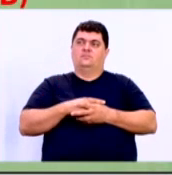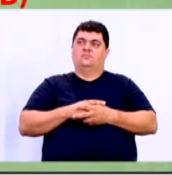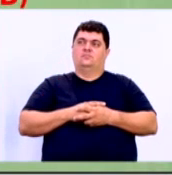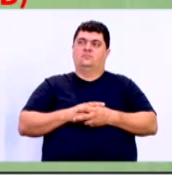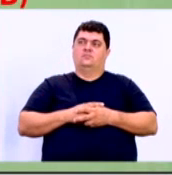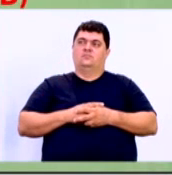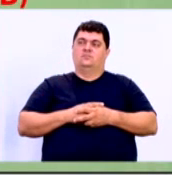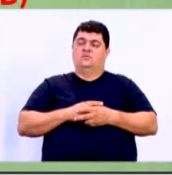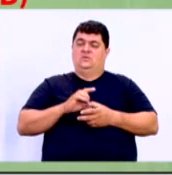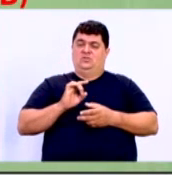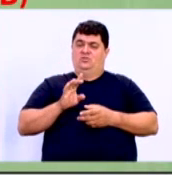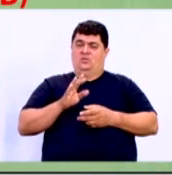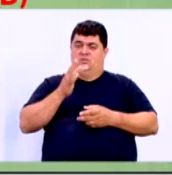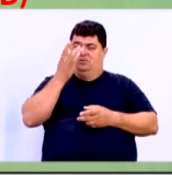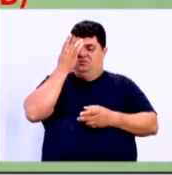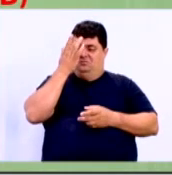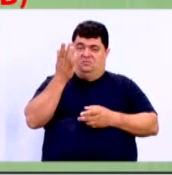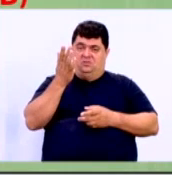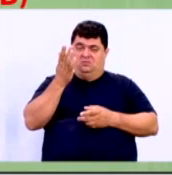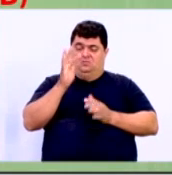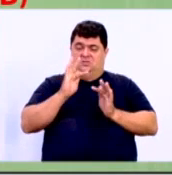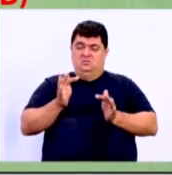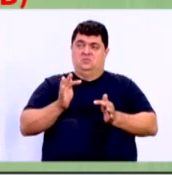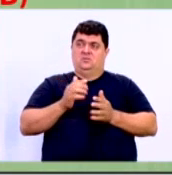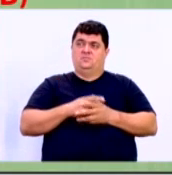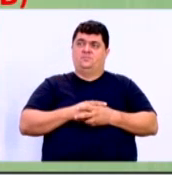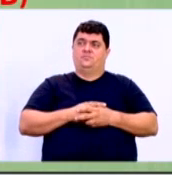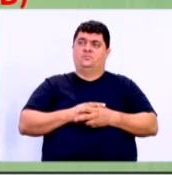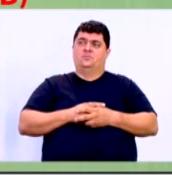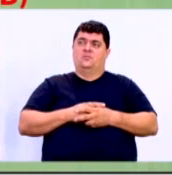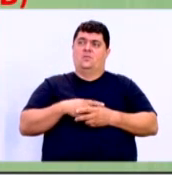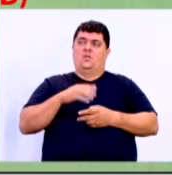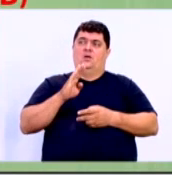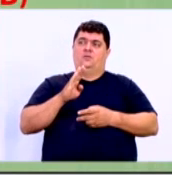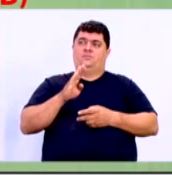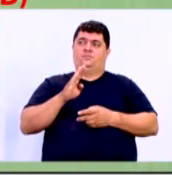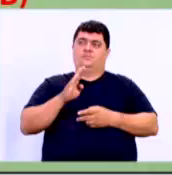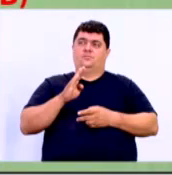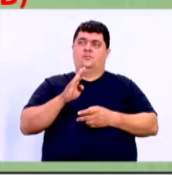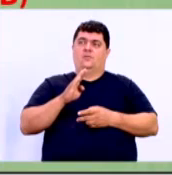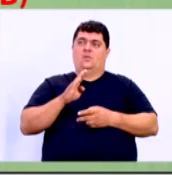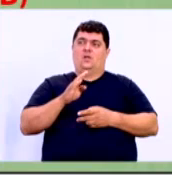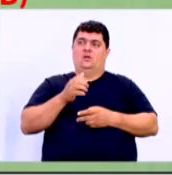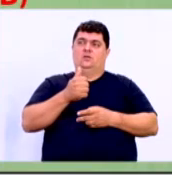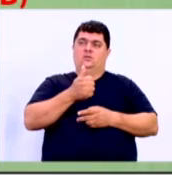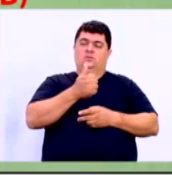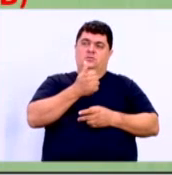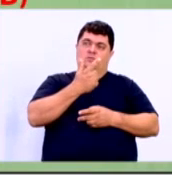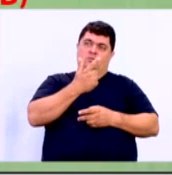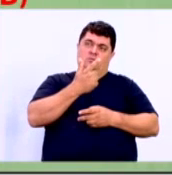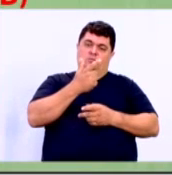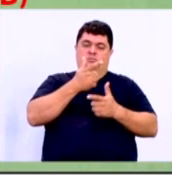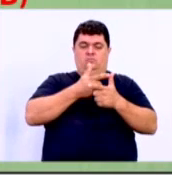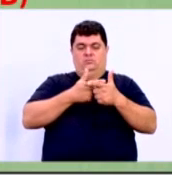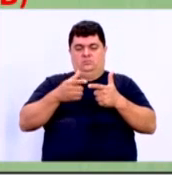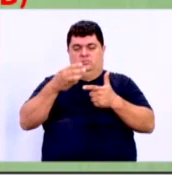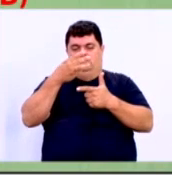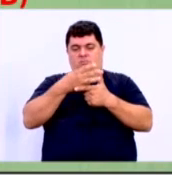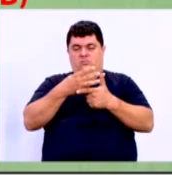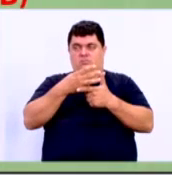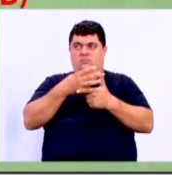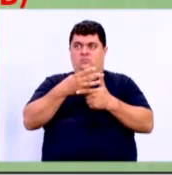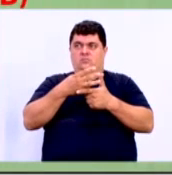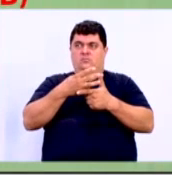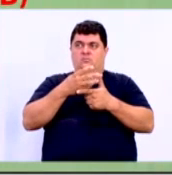Pô, professor, é só isso mesmo? É só isso. Vamos lá, vamos ver para B. Como que eu vou ratear a depreciação de máquina? 12.000 dividido